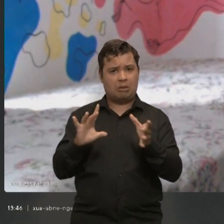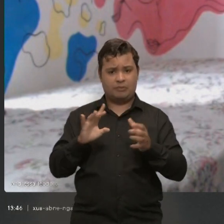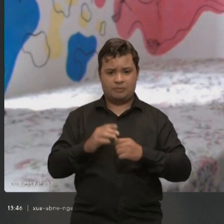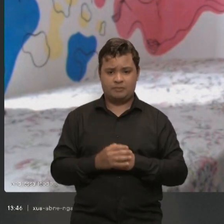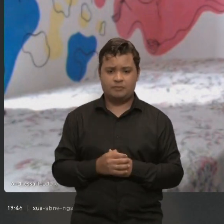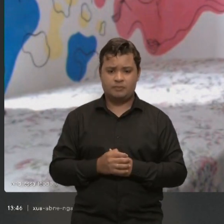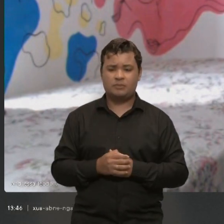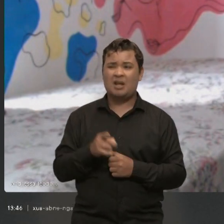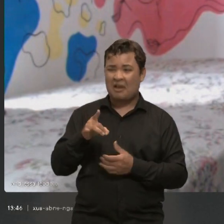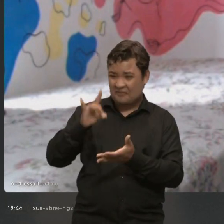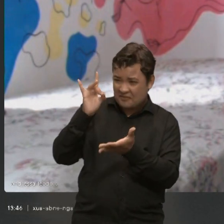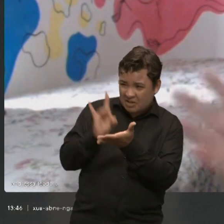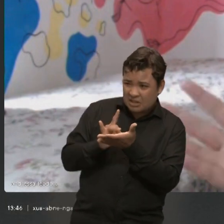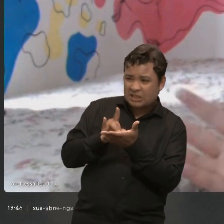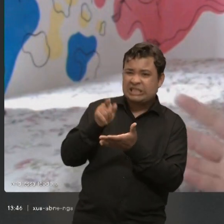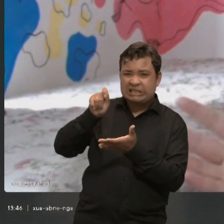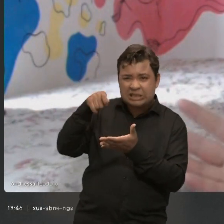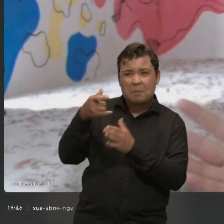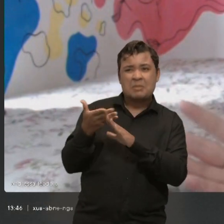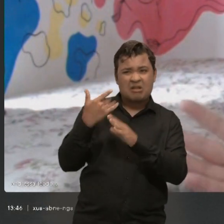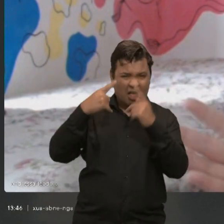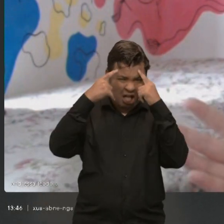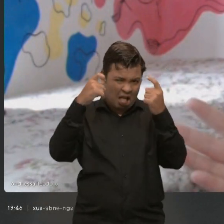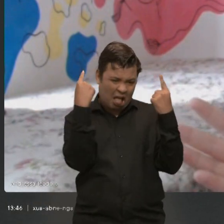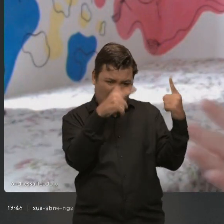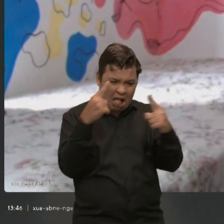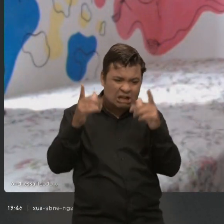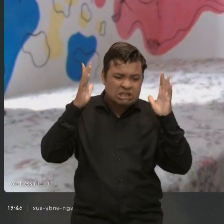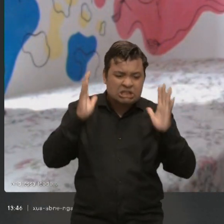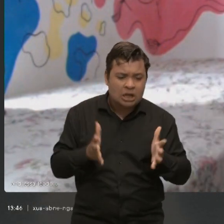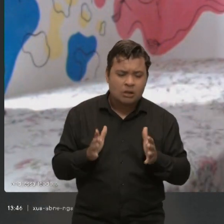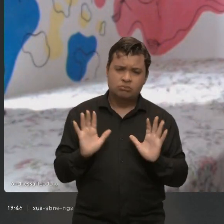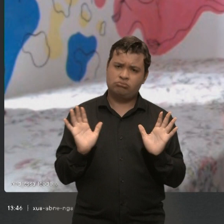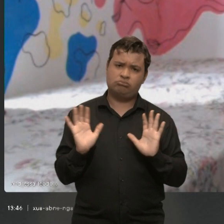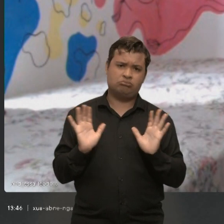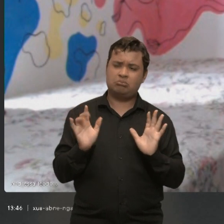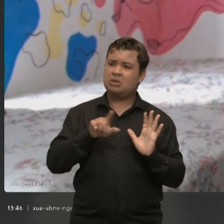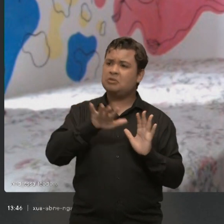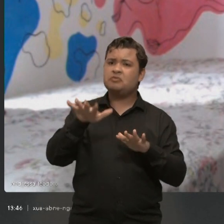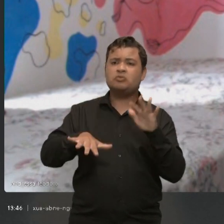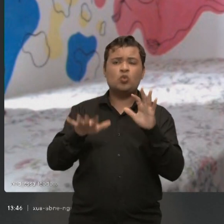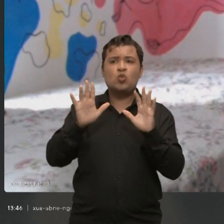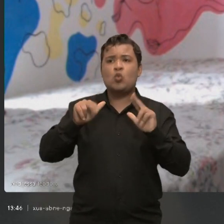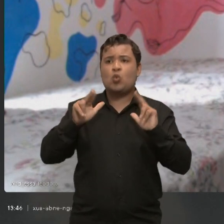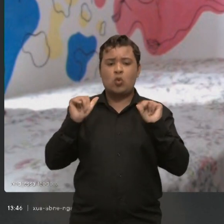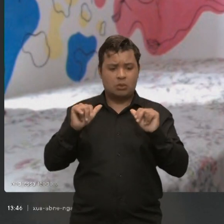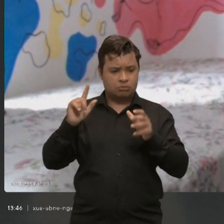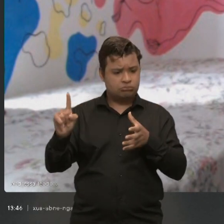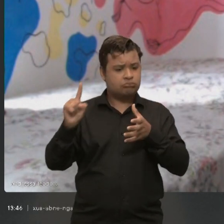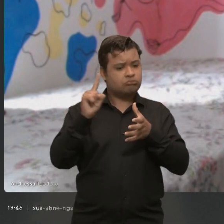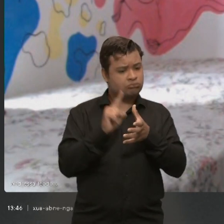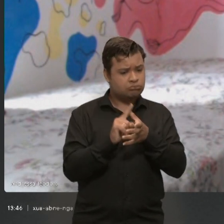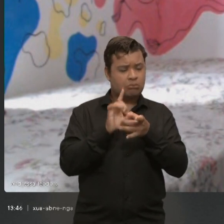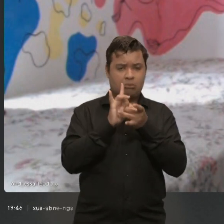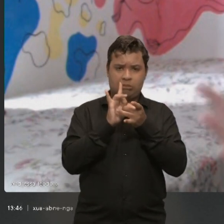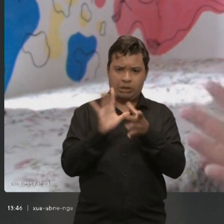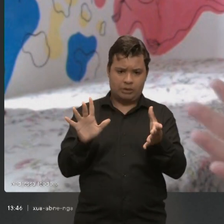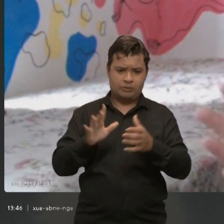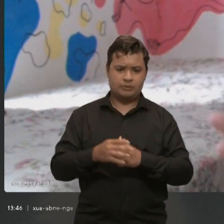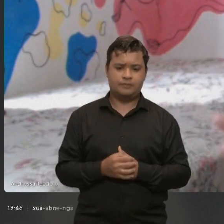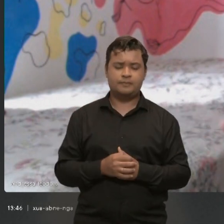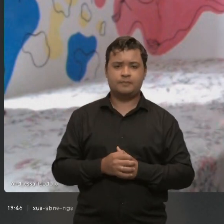são homens que cometeram algum tipo de violência, né? Então, de forma geral, homens podem participar desses grupos em muitas